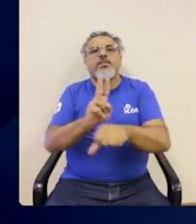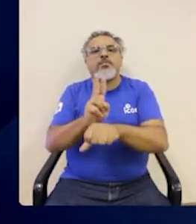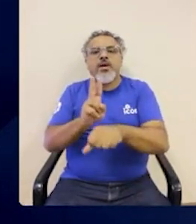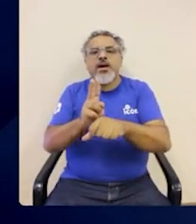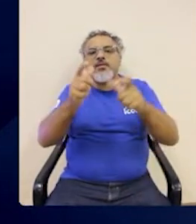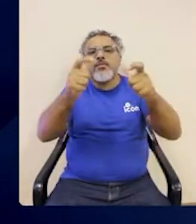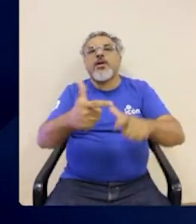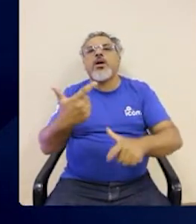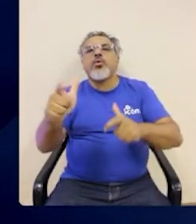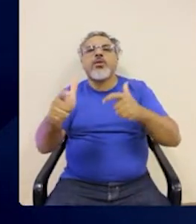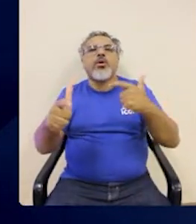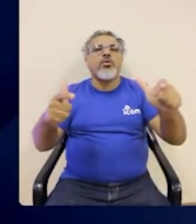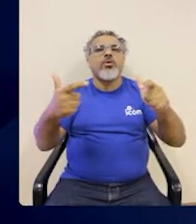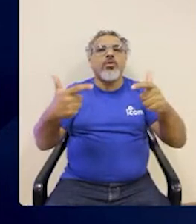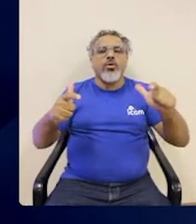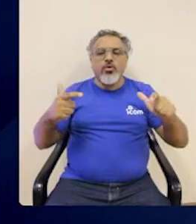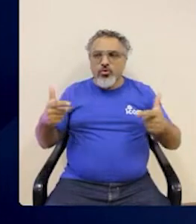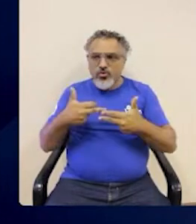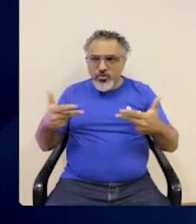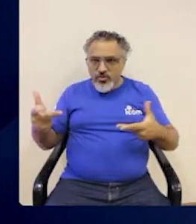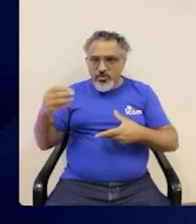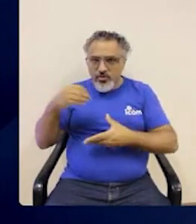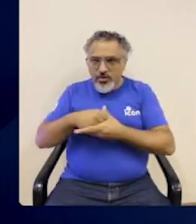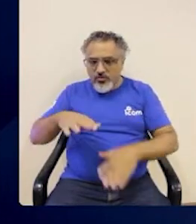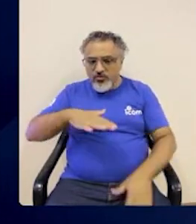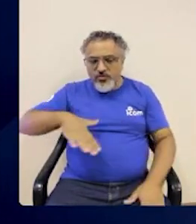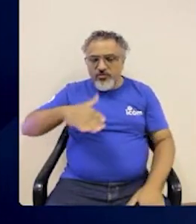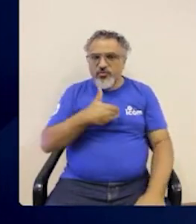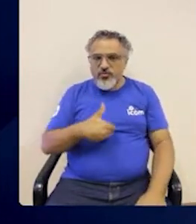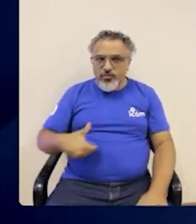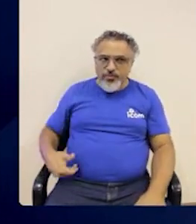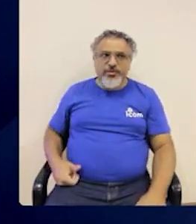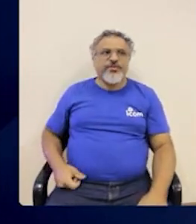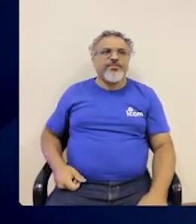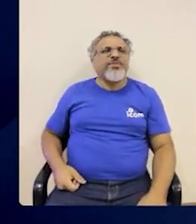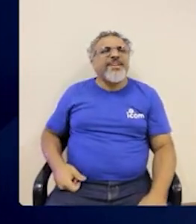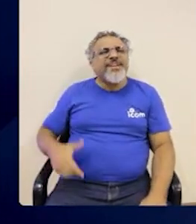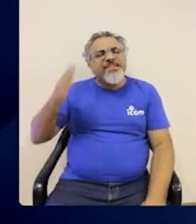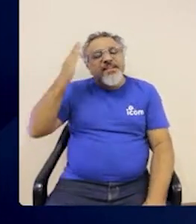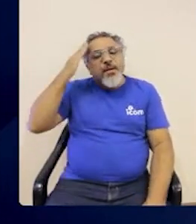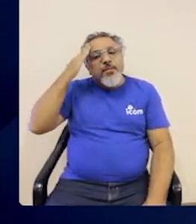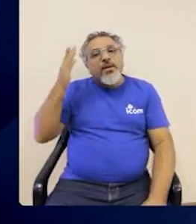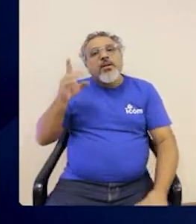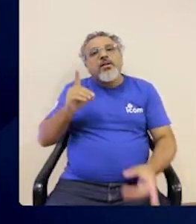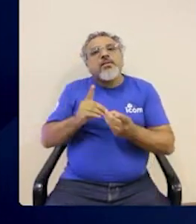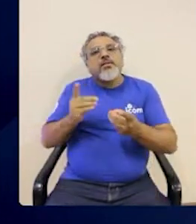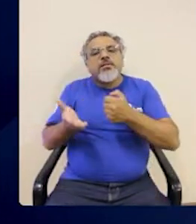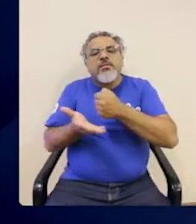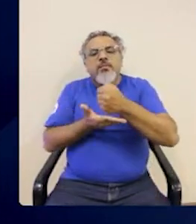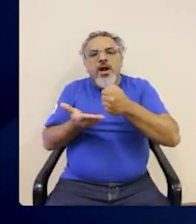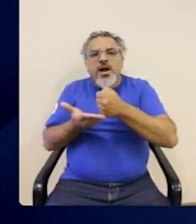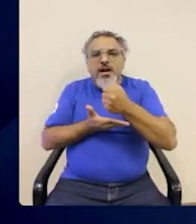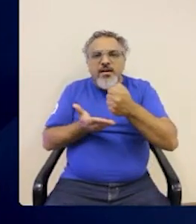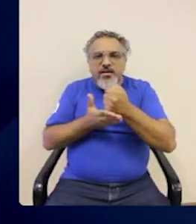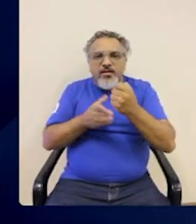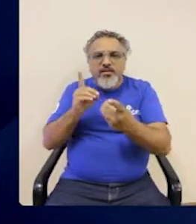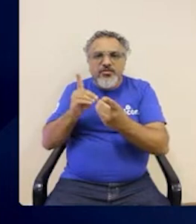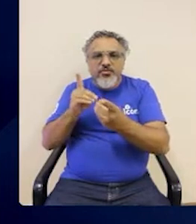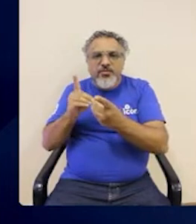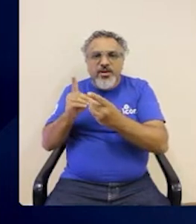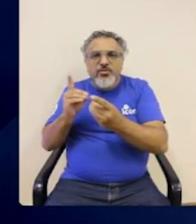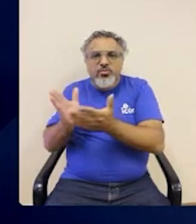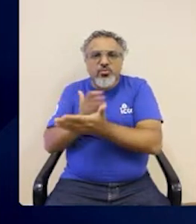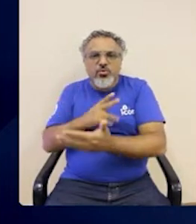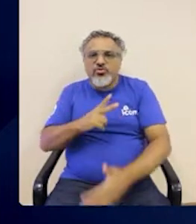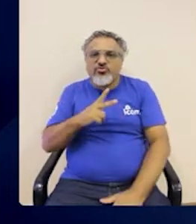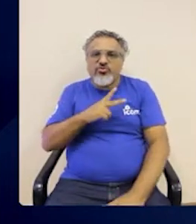espaços para outras ferramentas dentro do serviço público. A gente sabe que na atenção básica isso é bem... O atendimento individual específico,